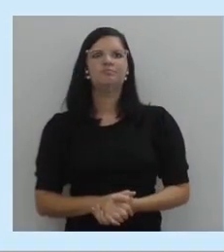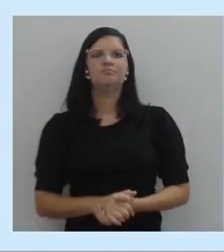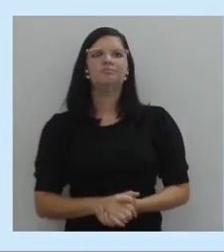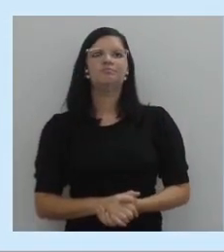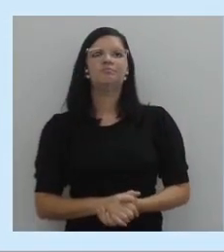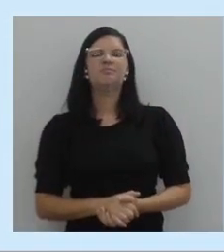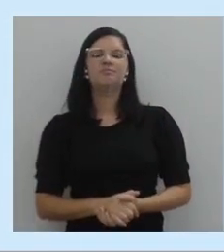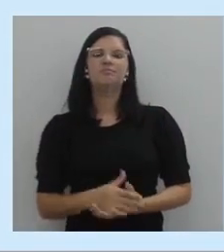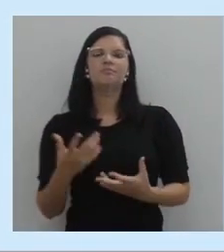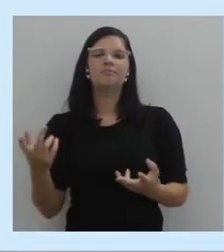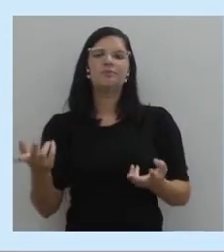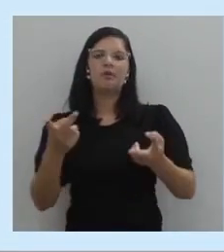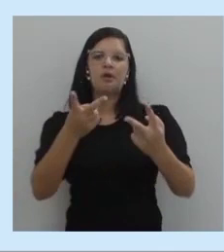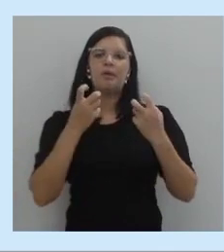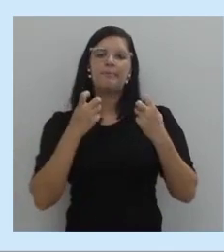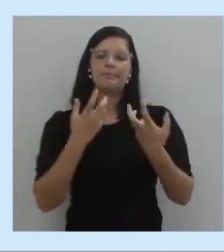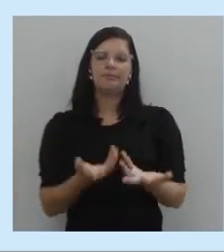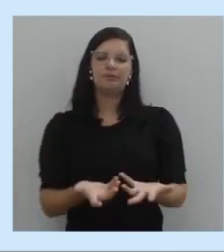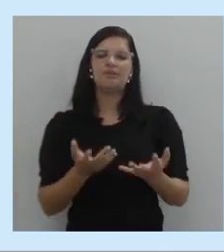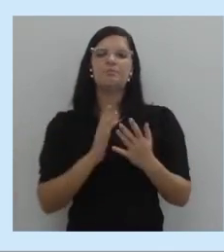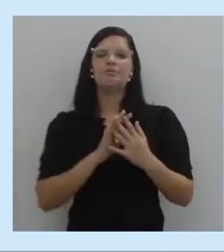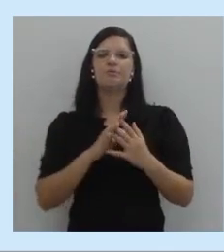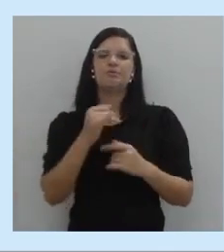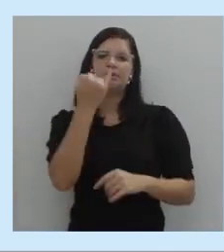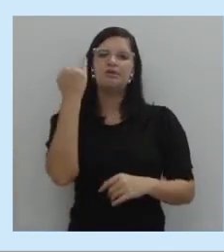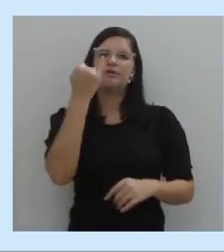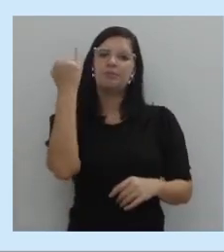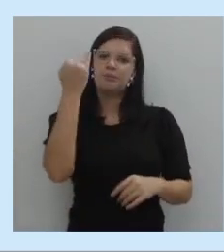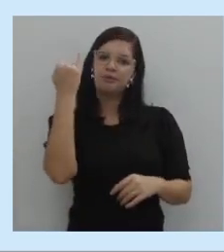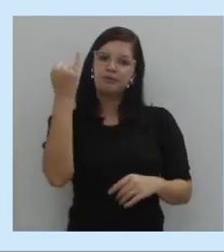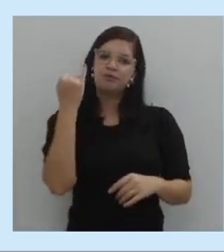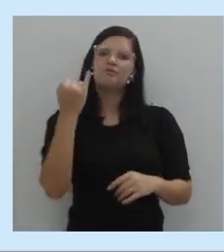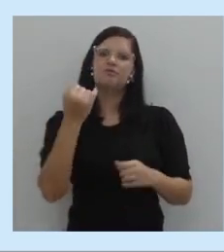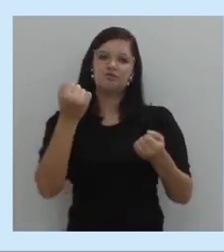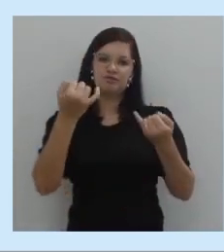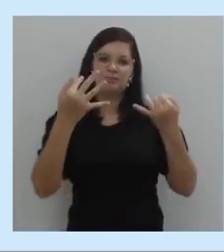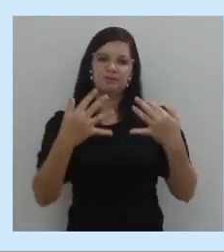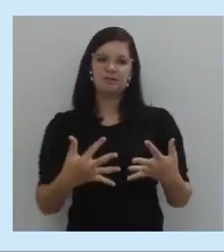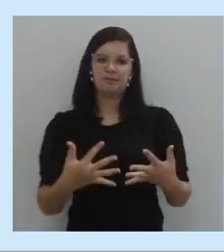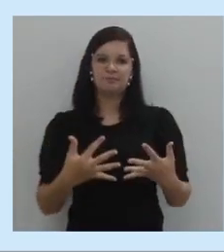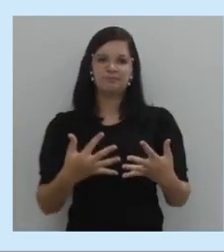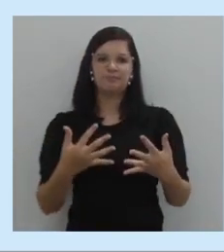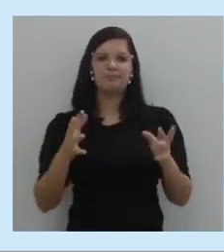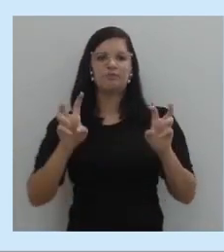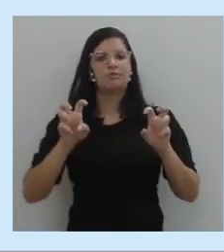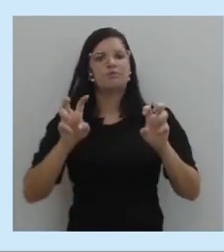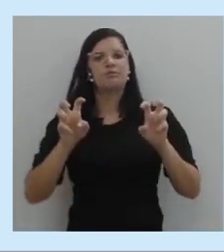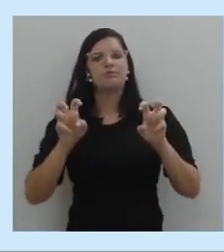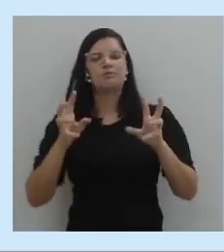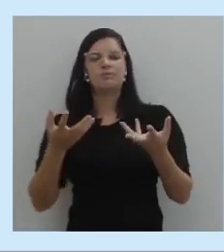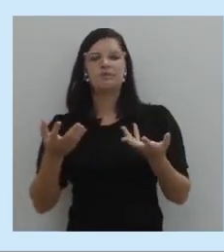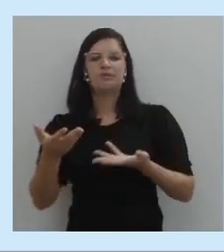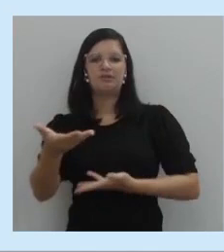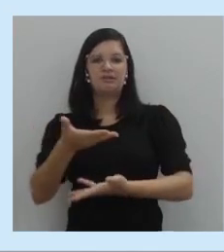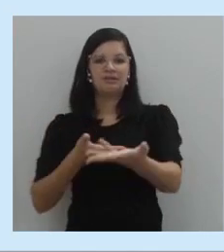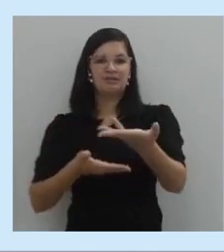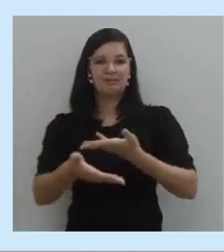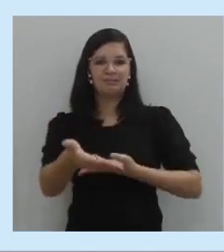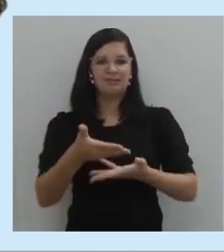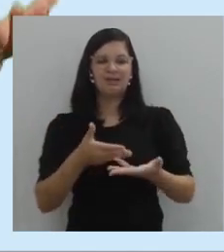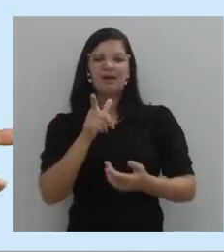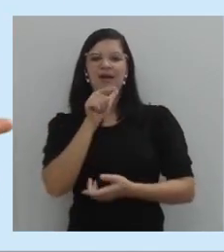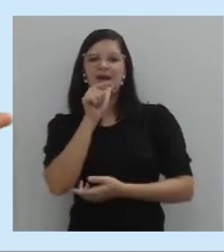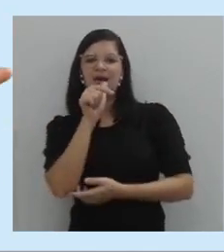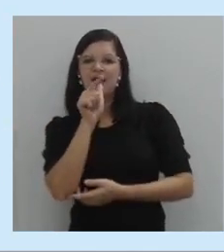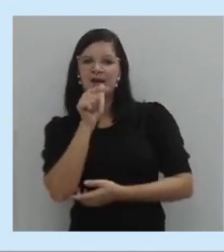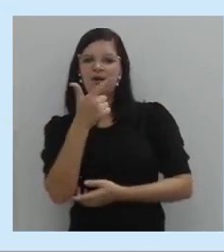ano. Se vocês conseguirem observar, há uma importância no que estamos falando com relação aí à dinâmica de